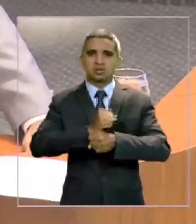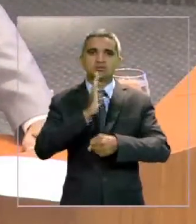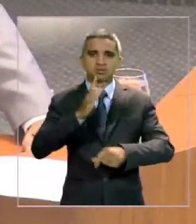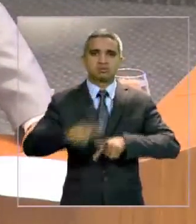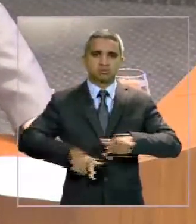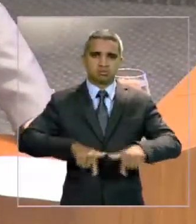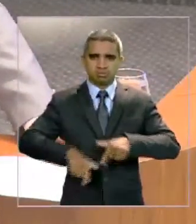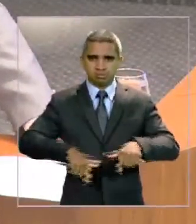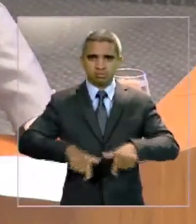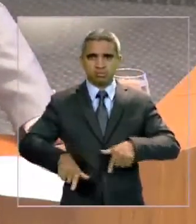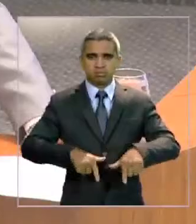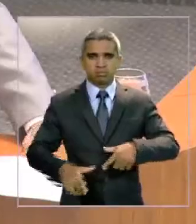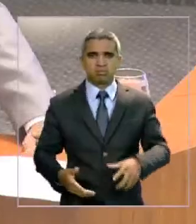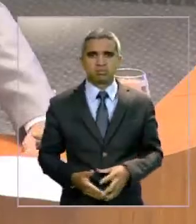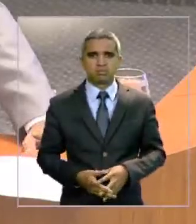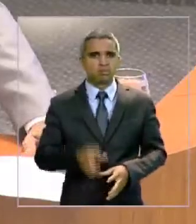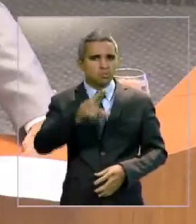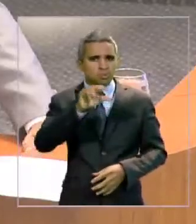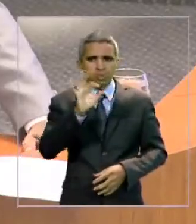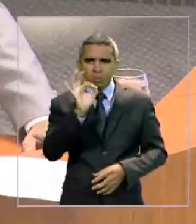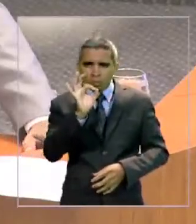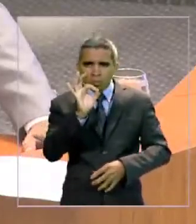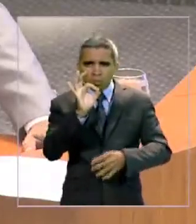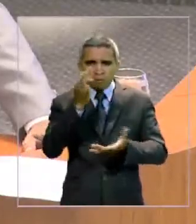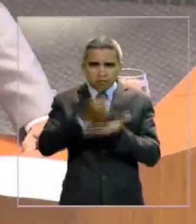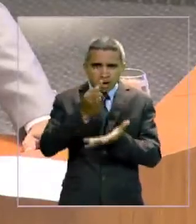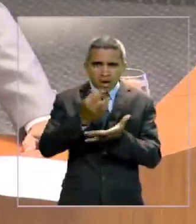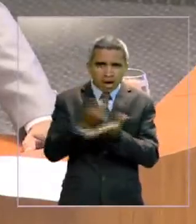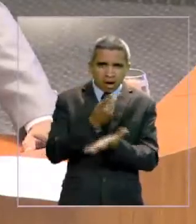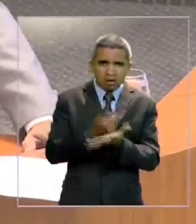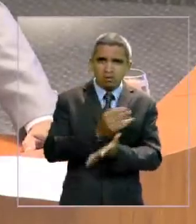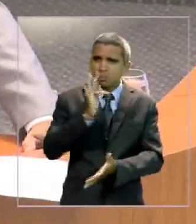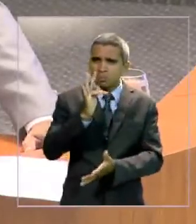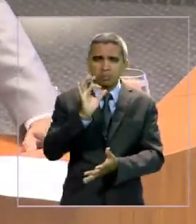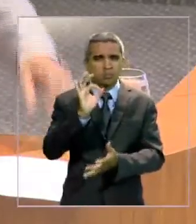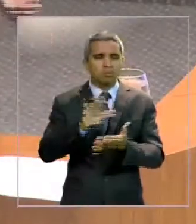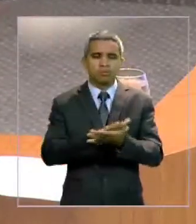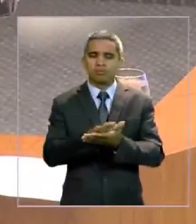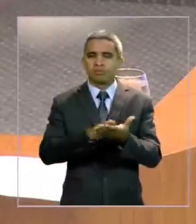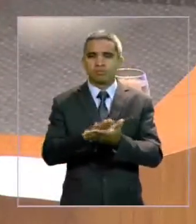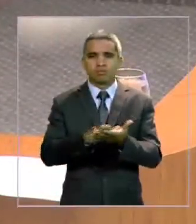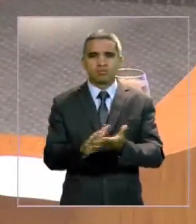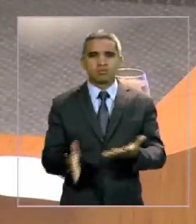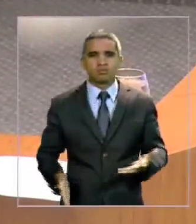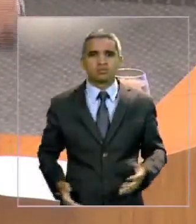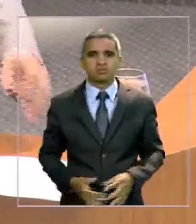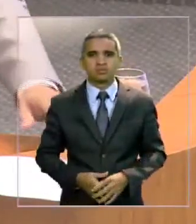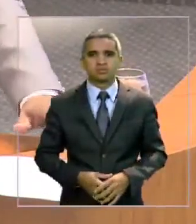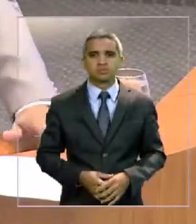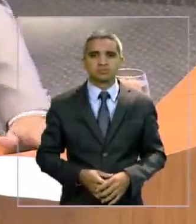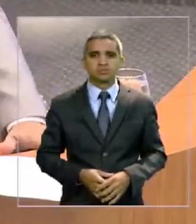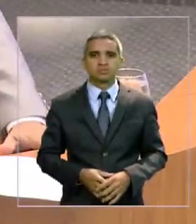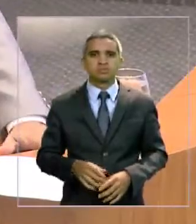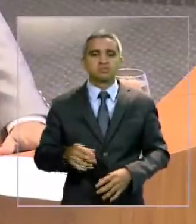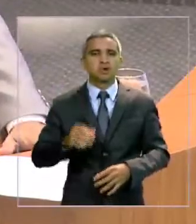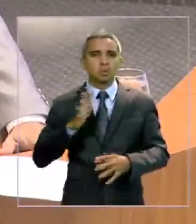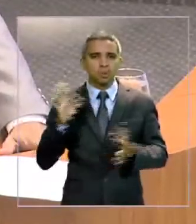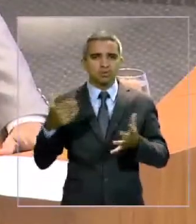Os nossos cadeirantes não têm onde fazer a manutenção nas suas cadeiras de rodas. Só está mais uma vez a